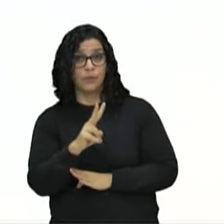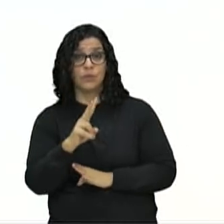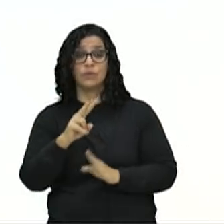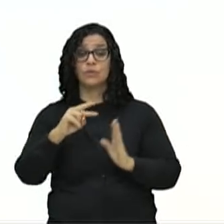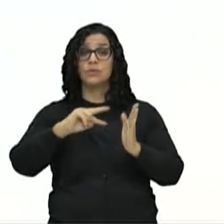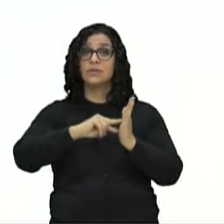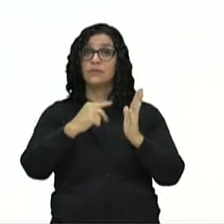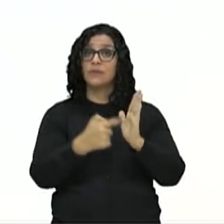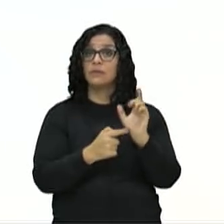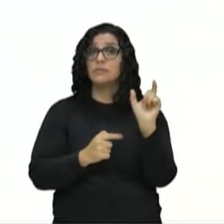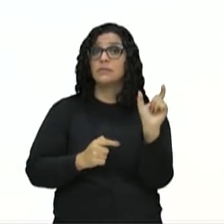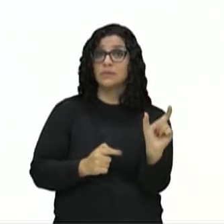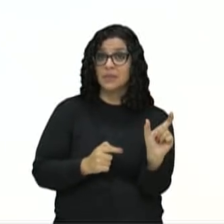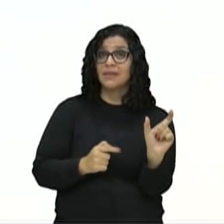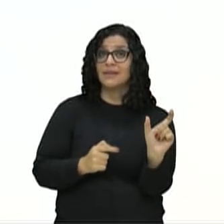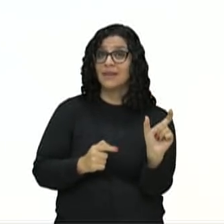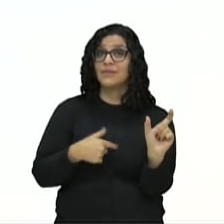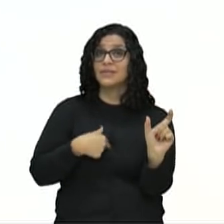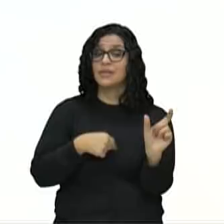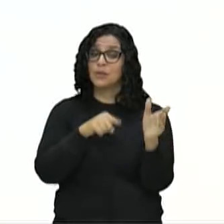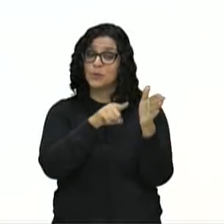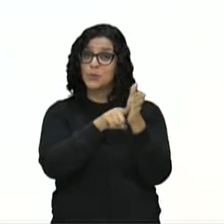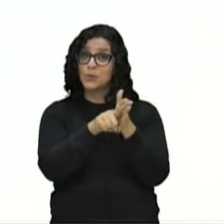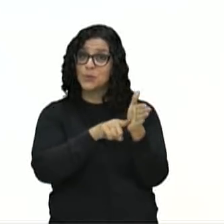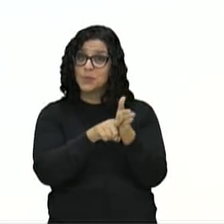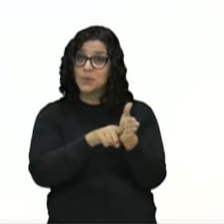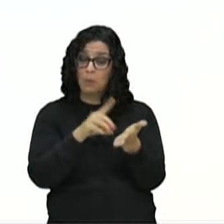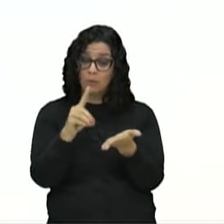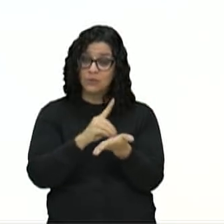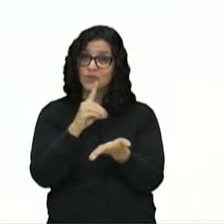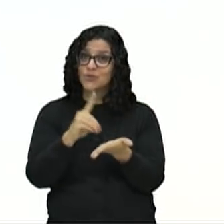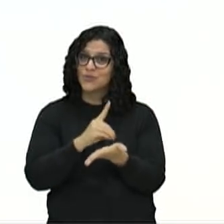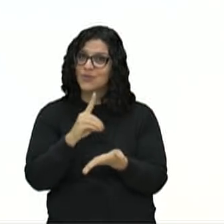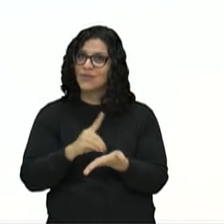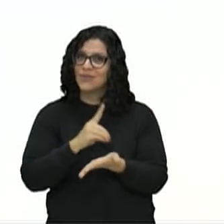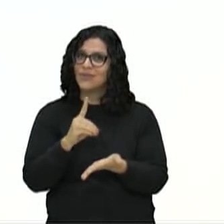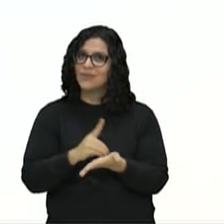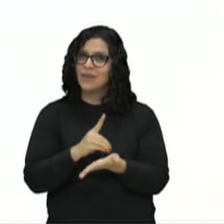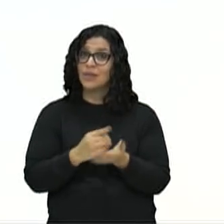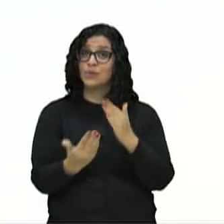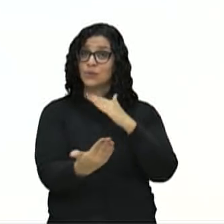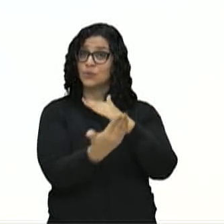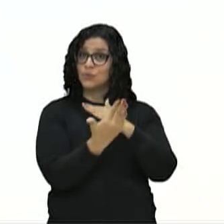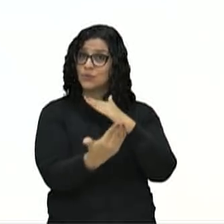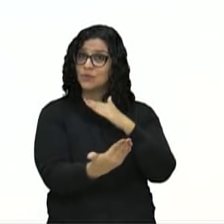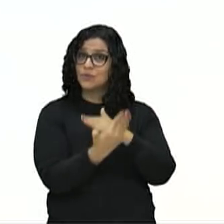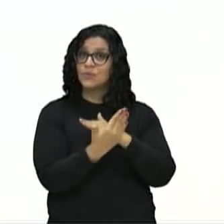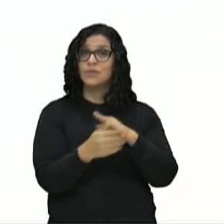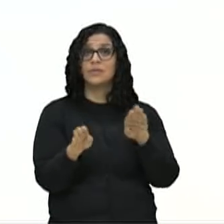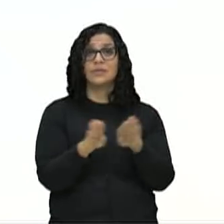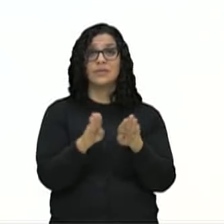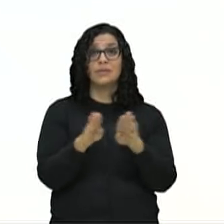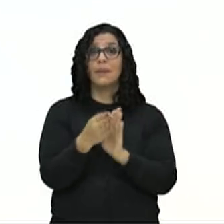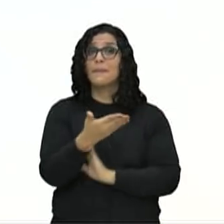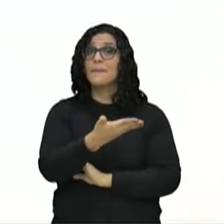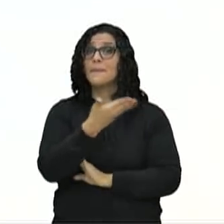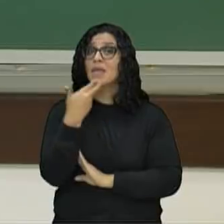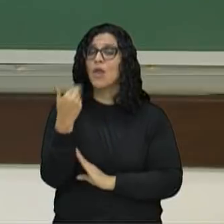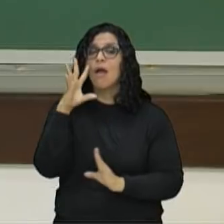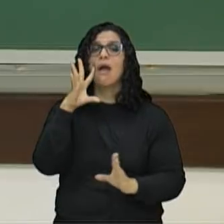das palavras, quando a pesquisamos no dicionário, nos auxilia na